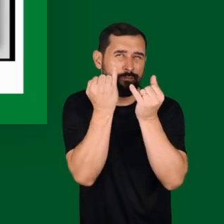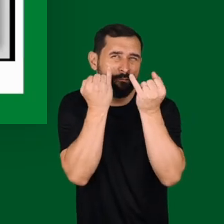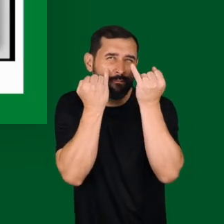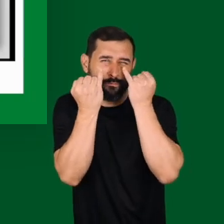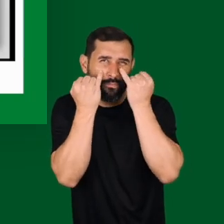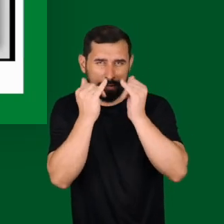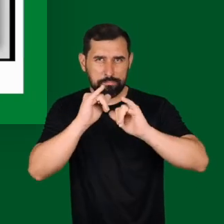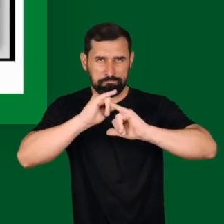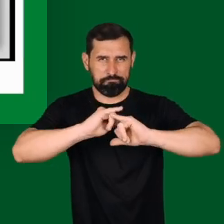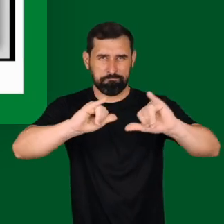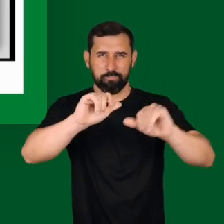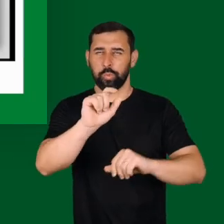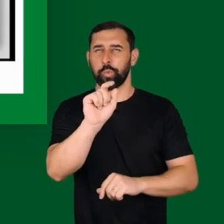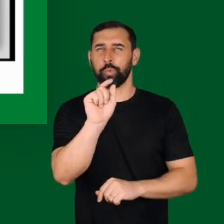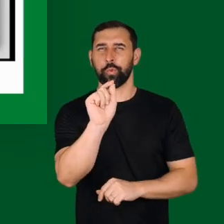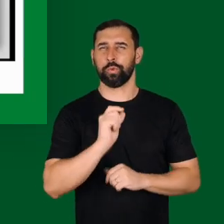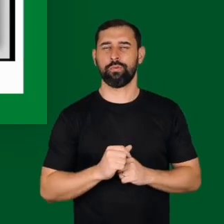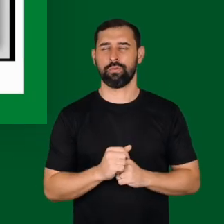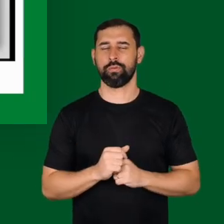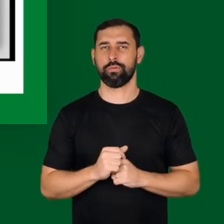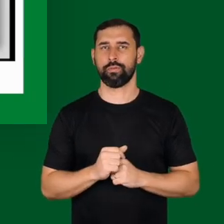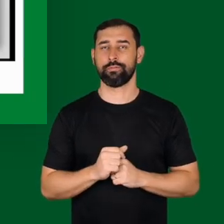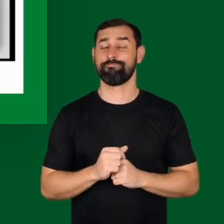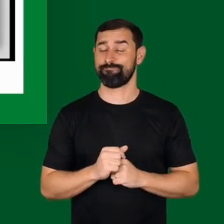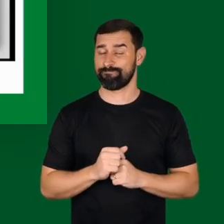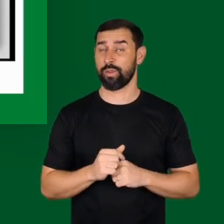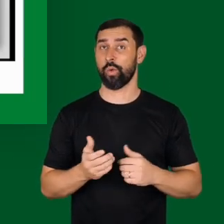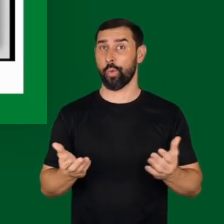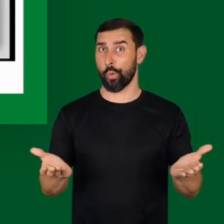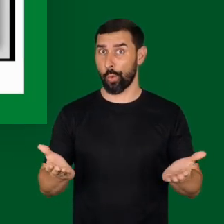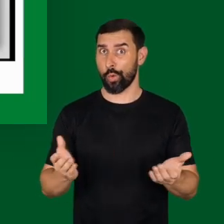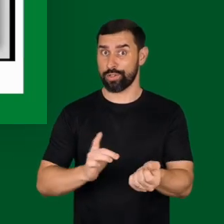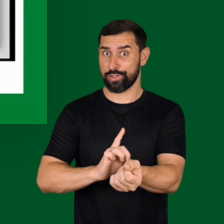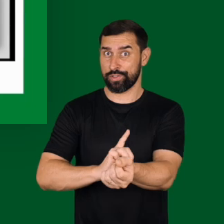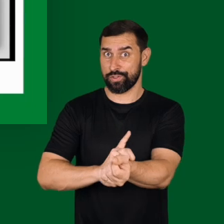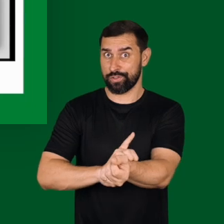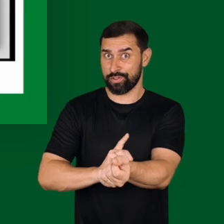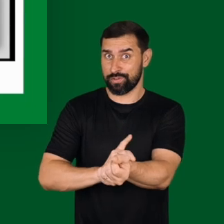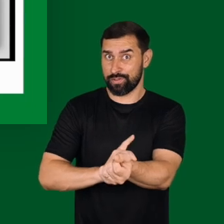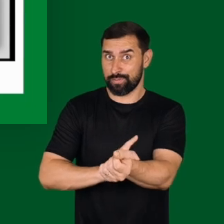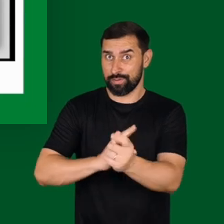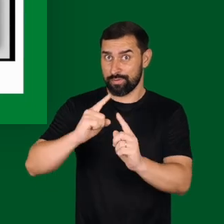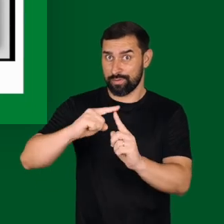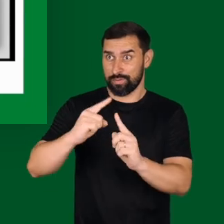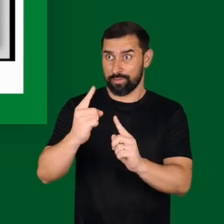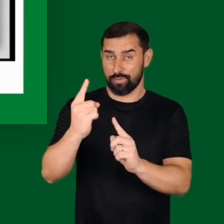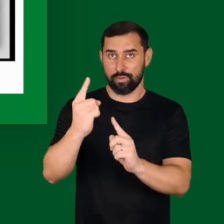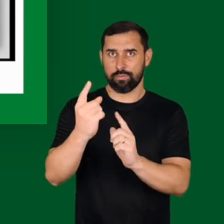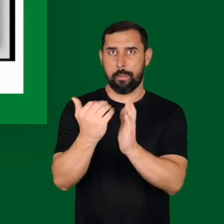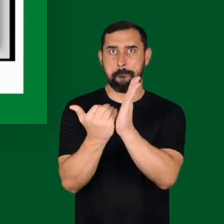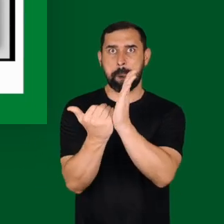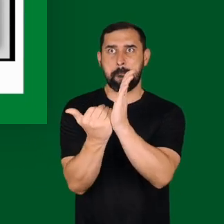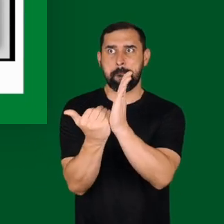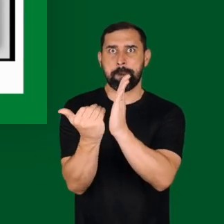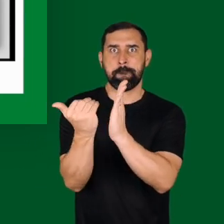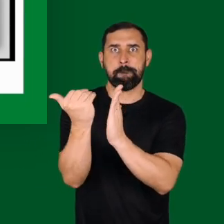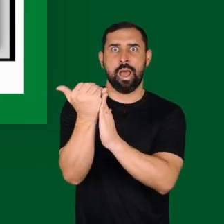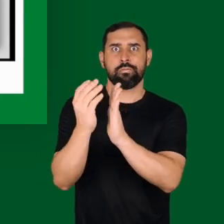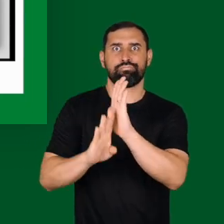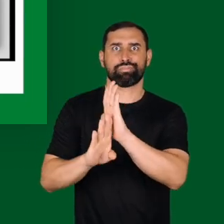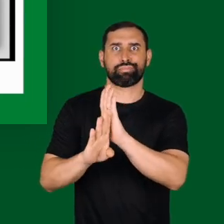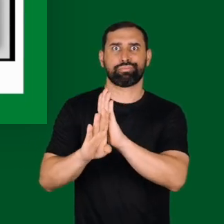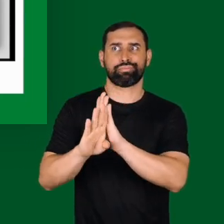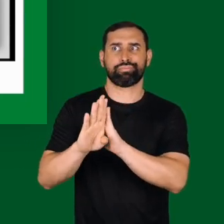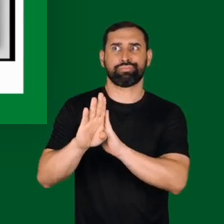queria deixar aqui, algumas mensagens, né, que existe um aumento, né, isso realmente está sendo observado